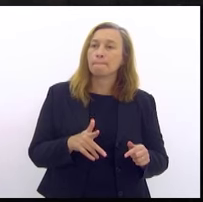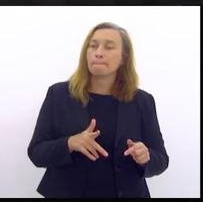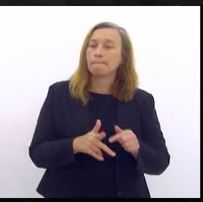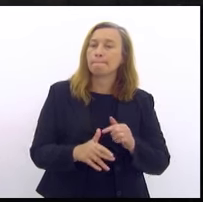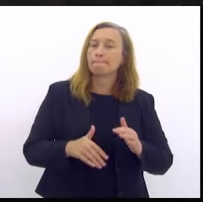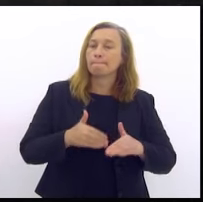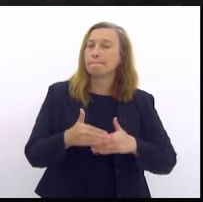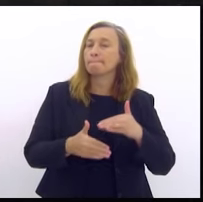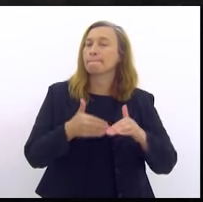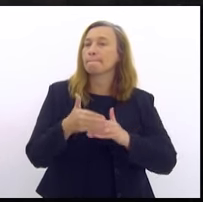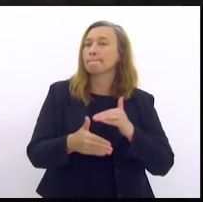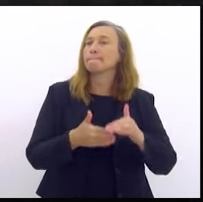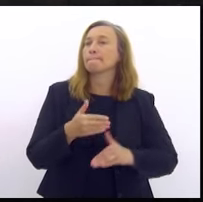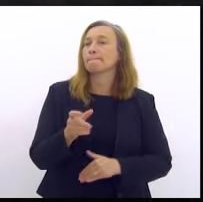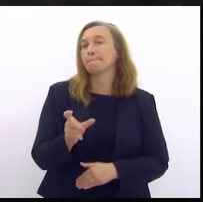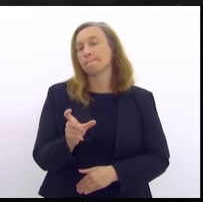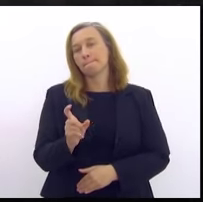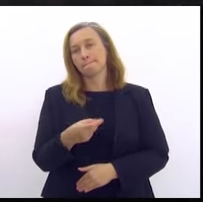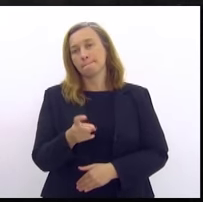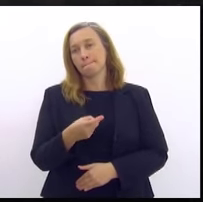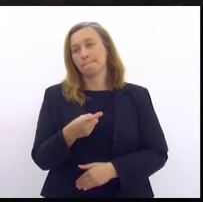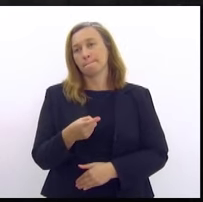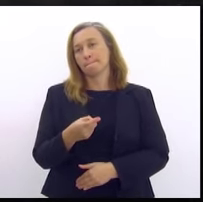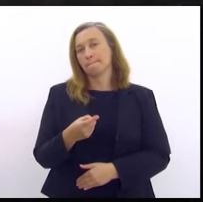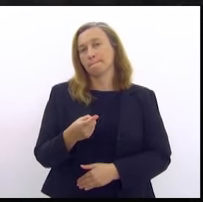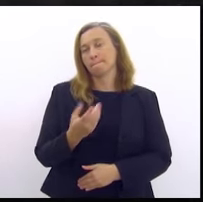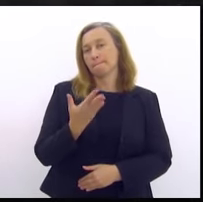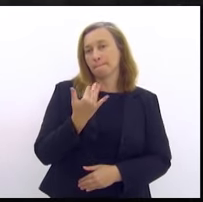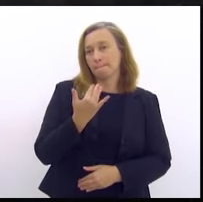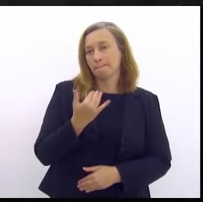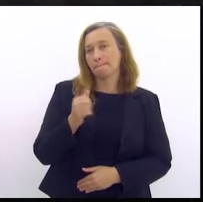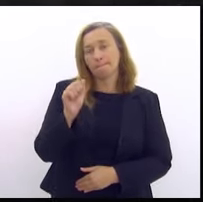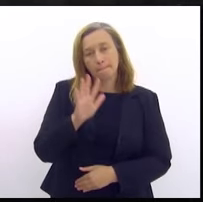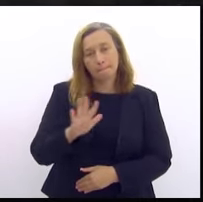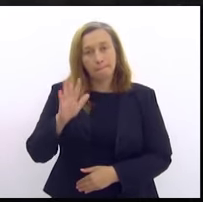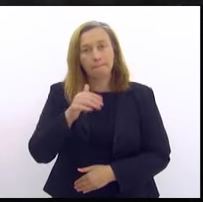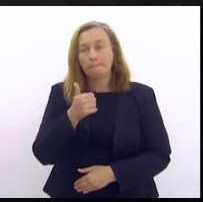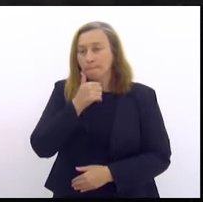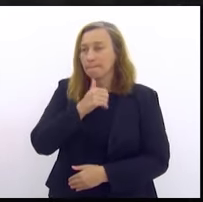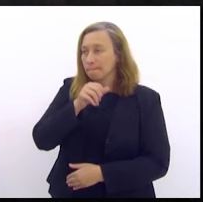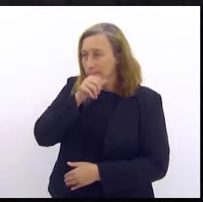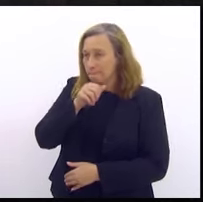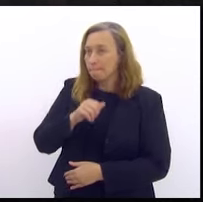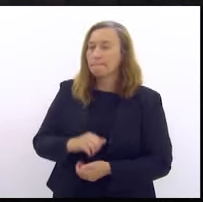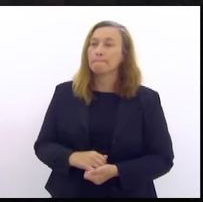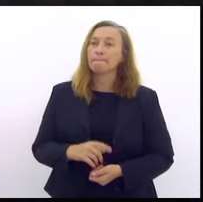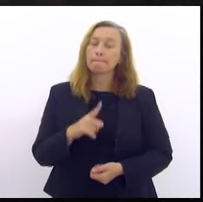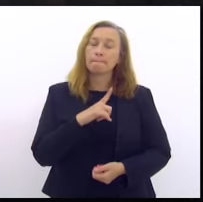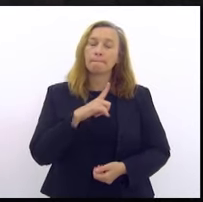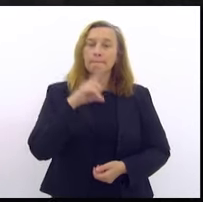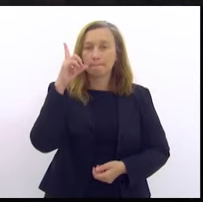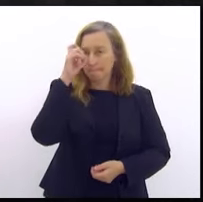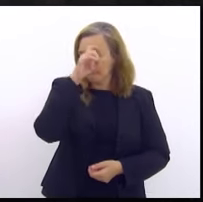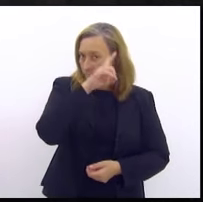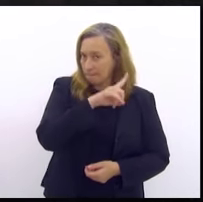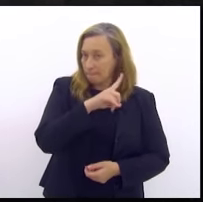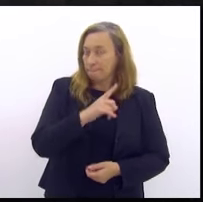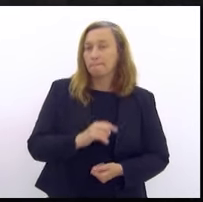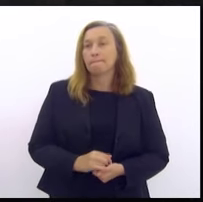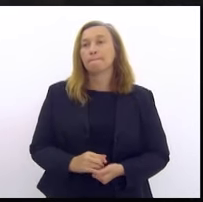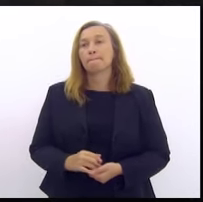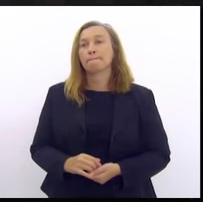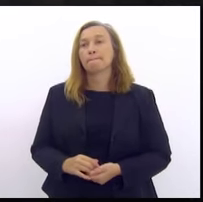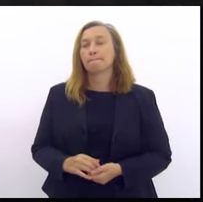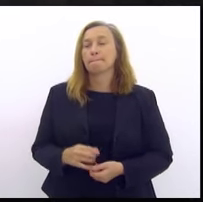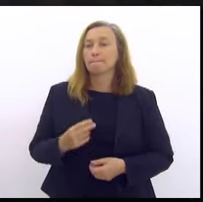não seja concedido a essas mães. Mães estas que têm uma dificuldade na